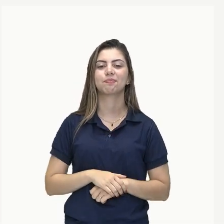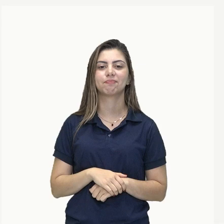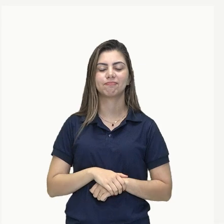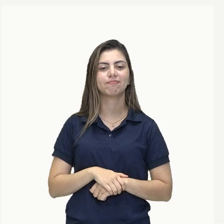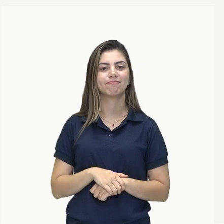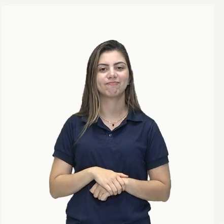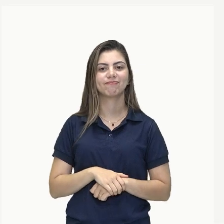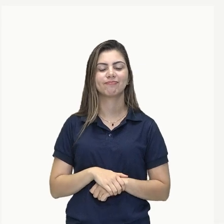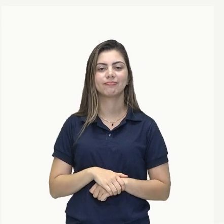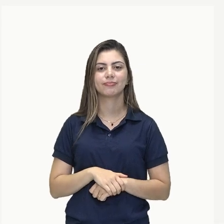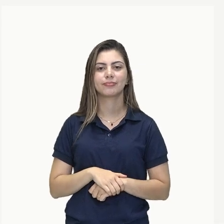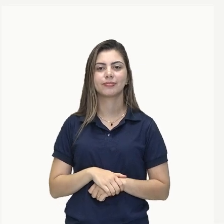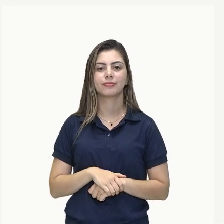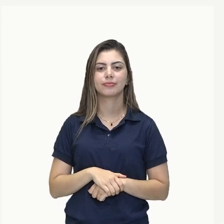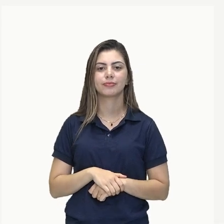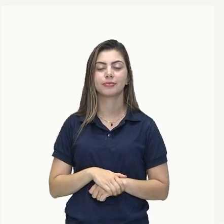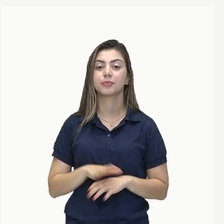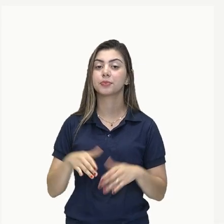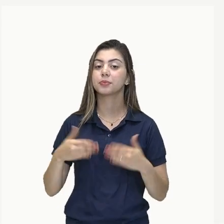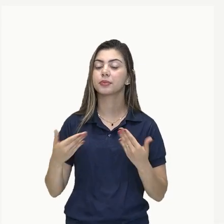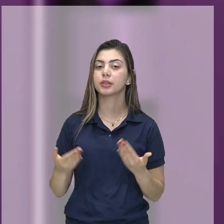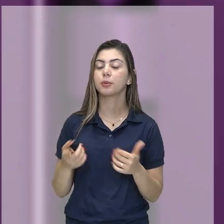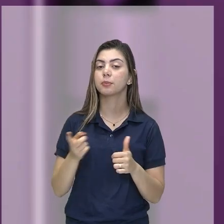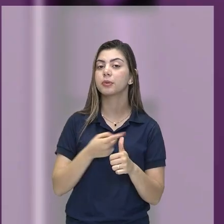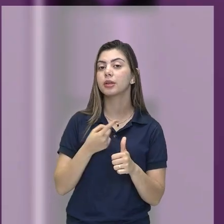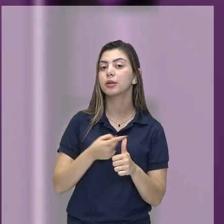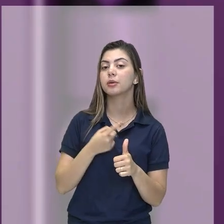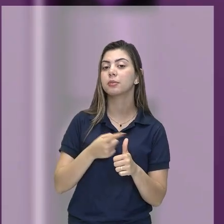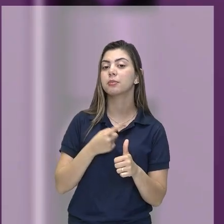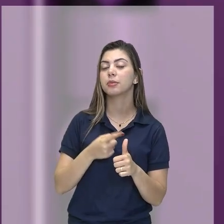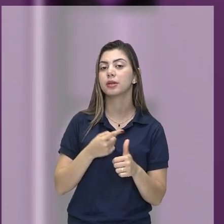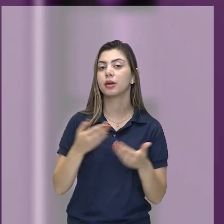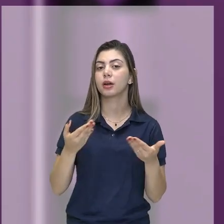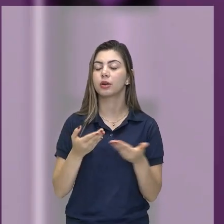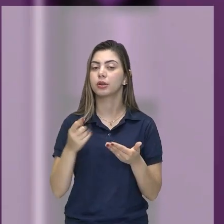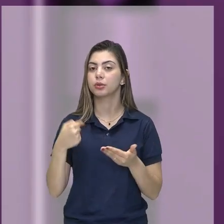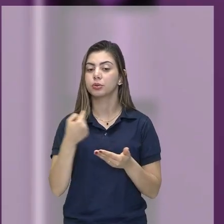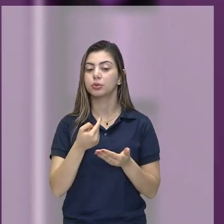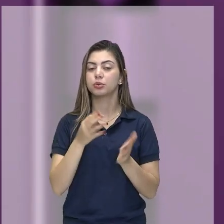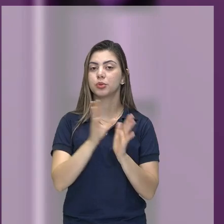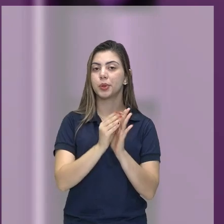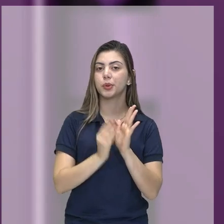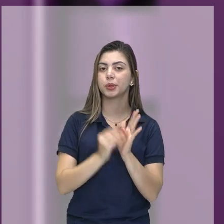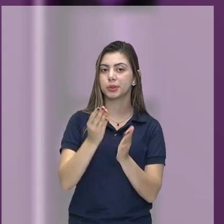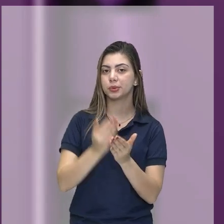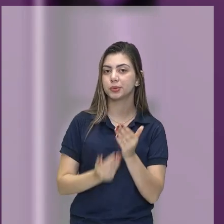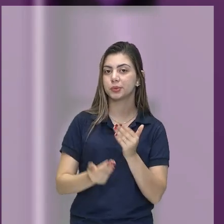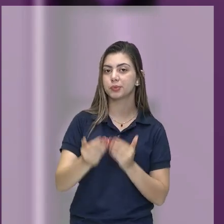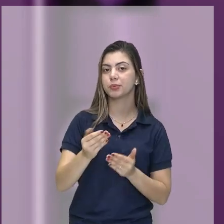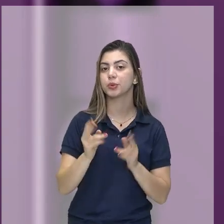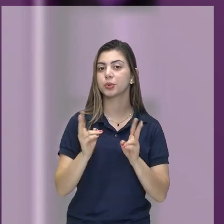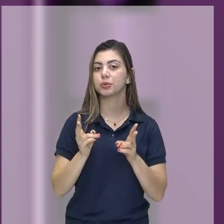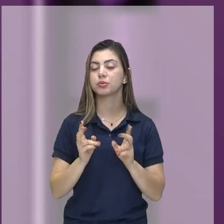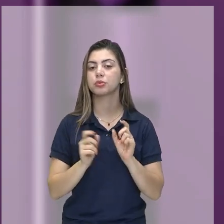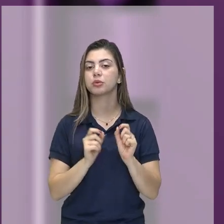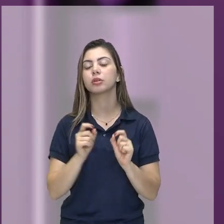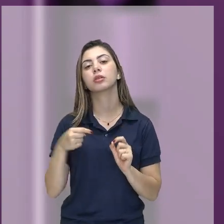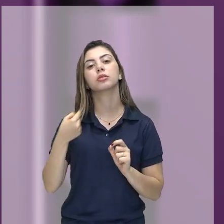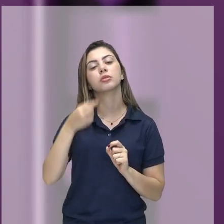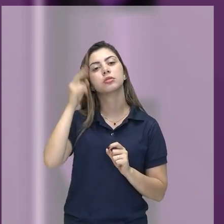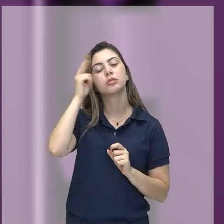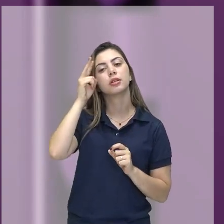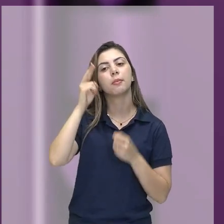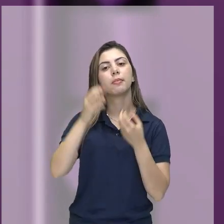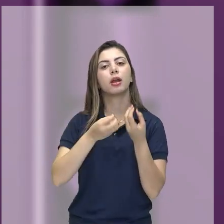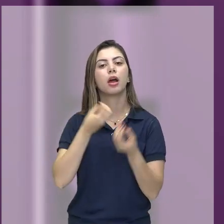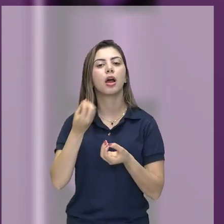Então, primeiro passo, então, para a gente avançar aí no nosso conteúdo, né, é a gente lembrar como é que